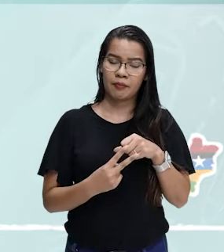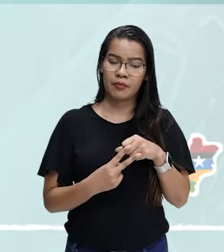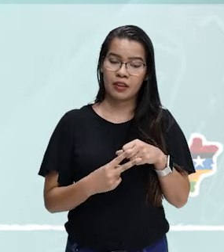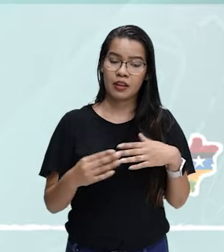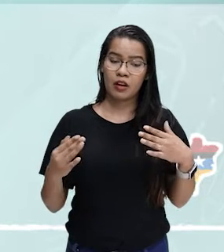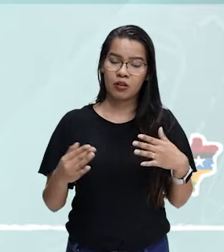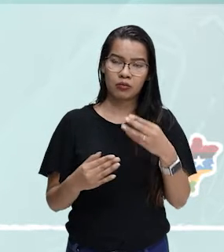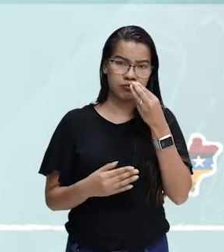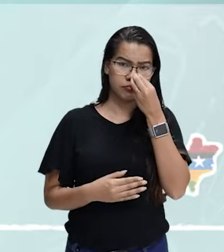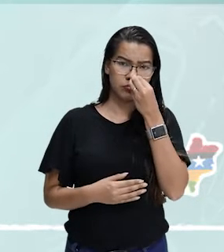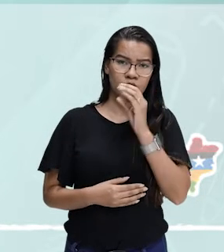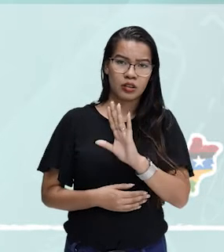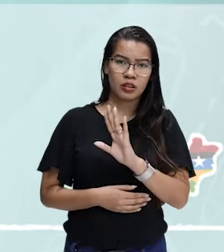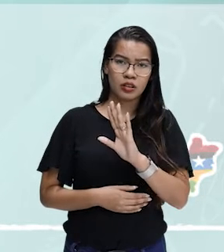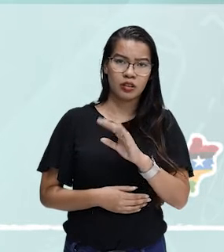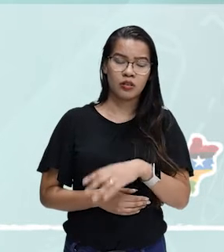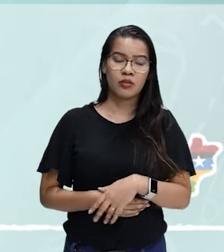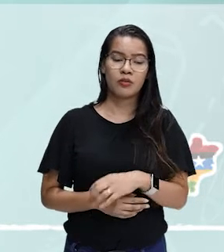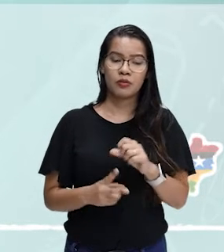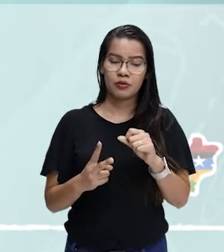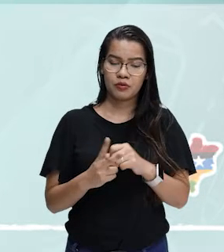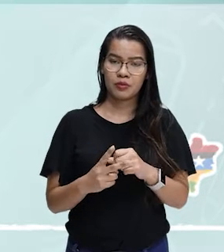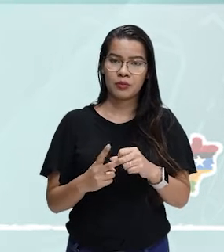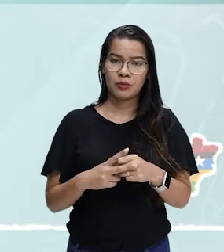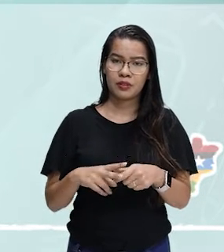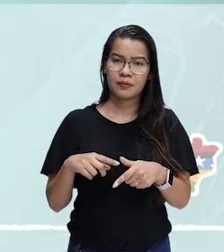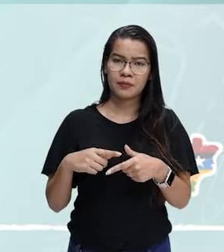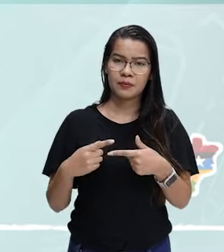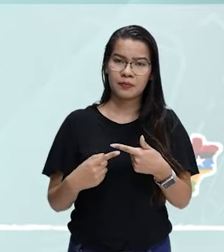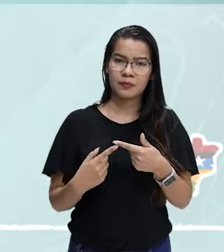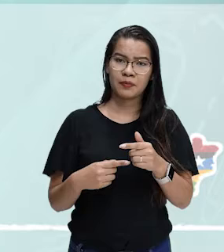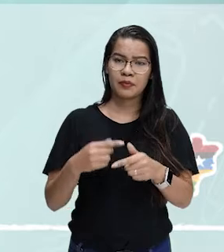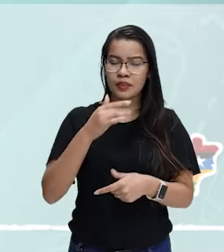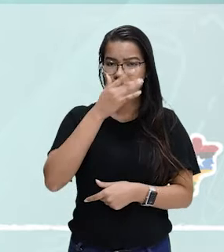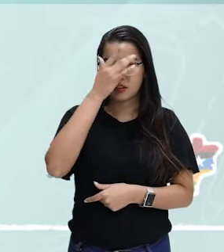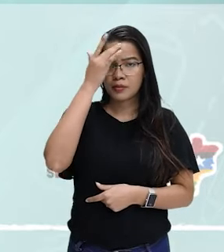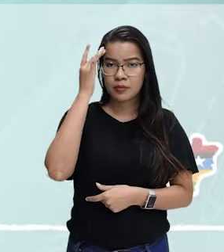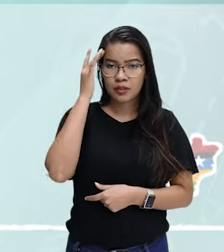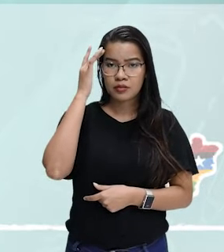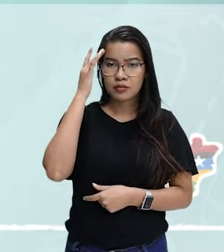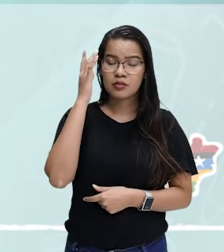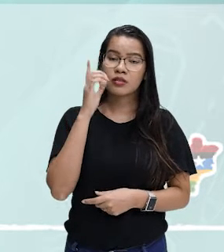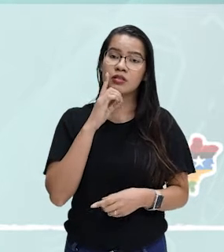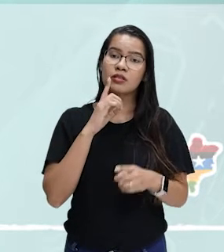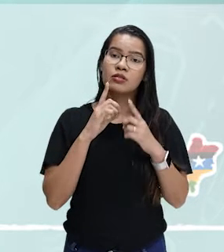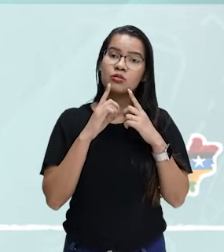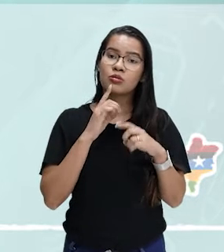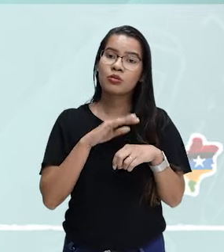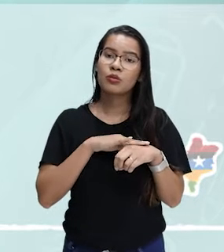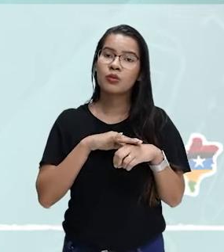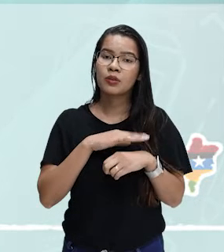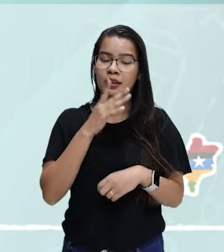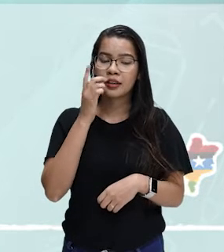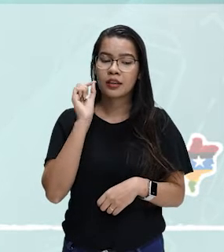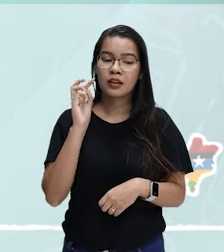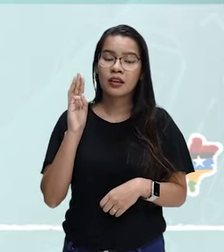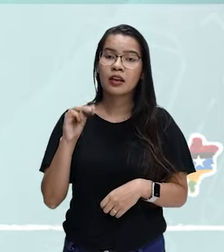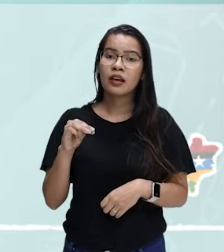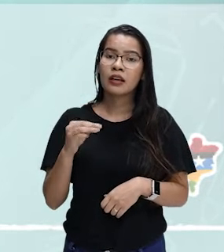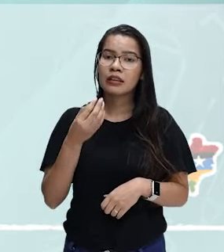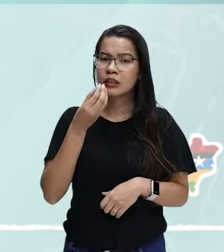Agora, ignoras, o verbo está na segunda pessoa do discurso. Quem ignoras?